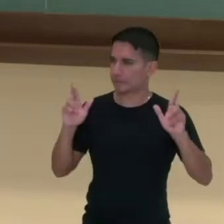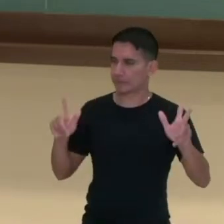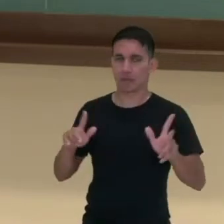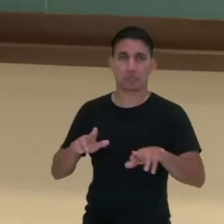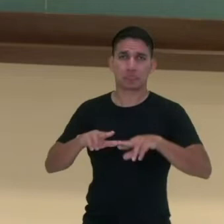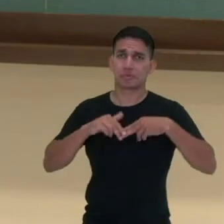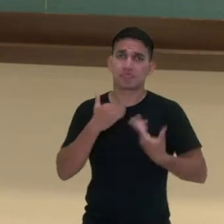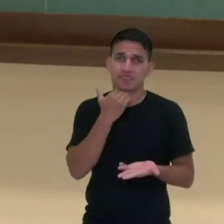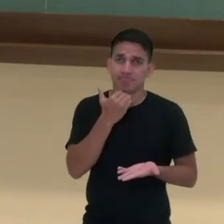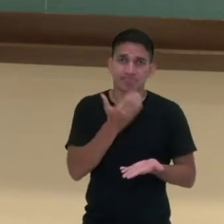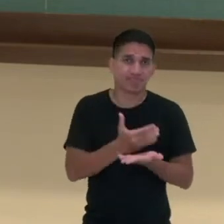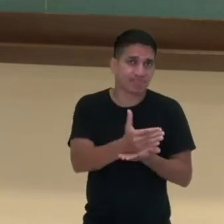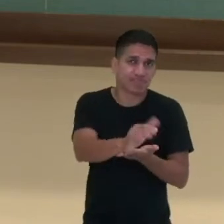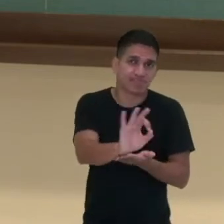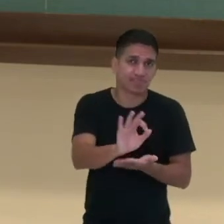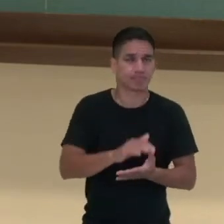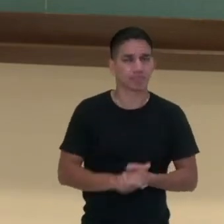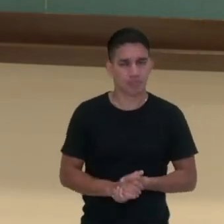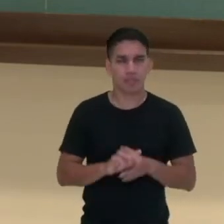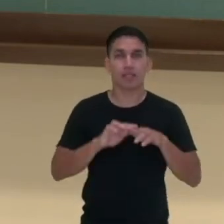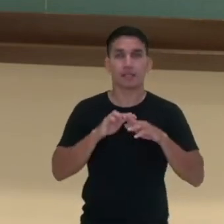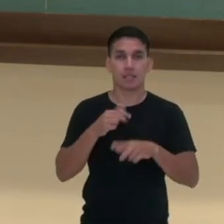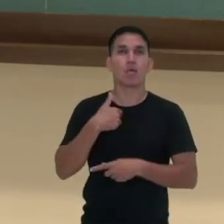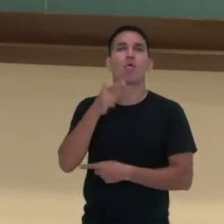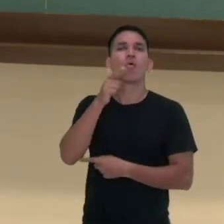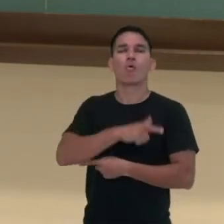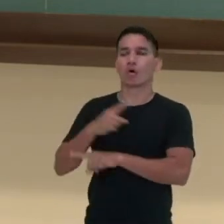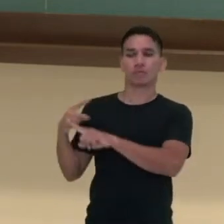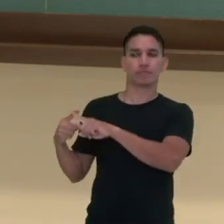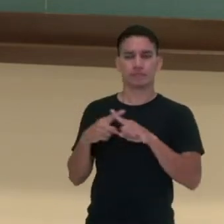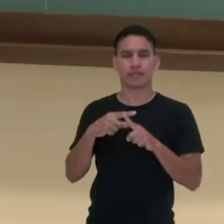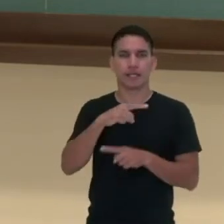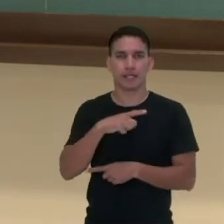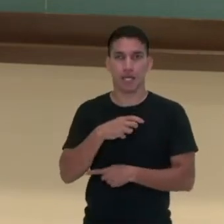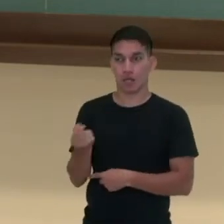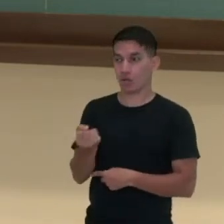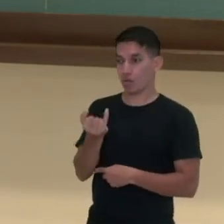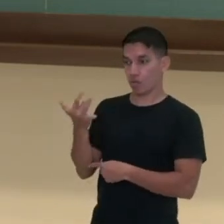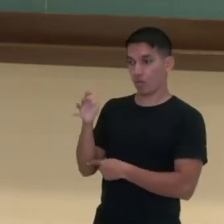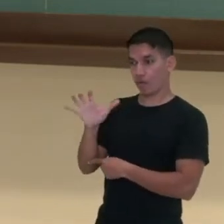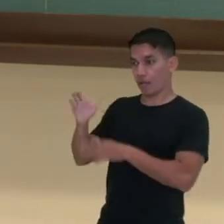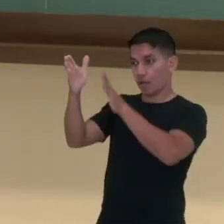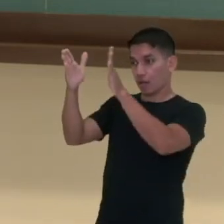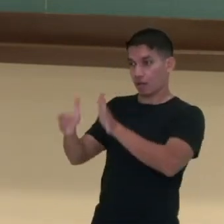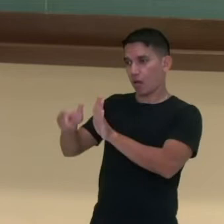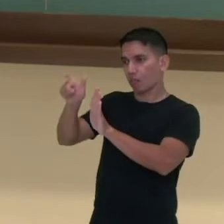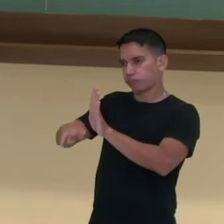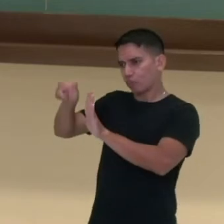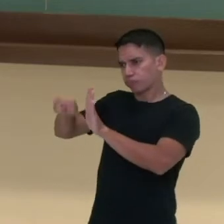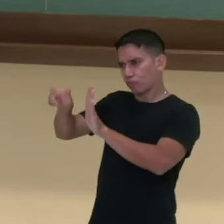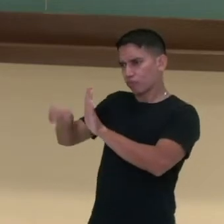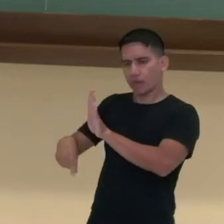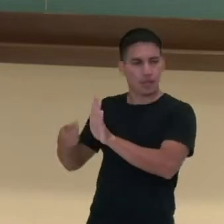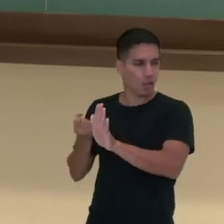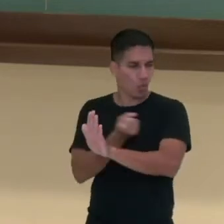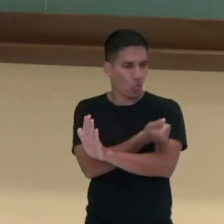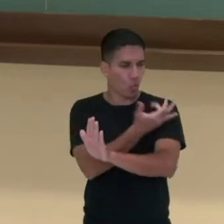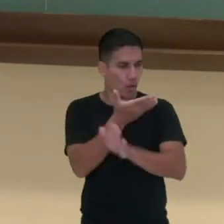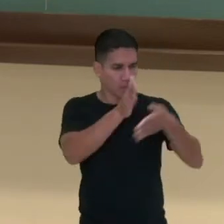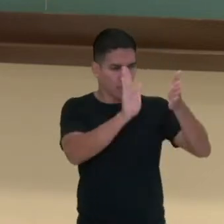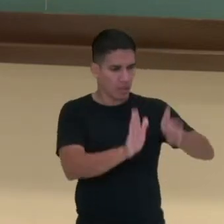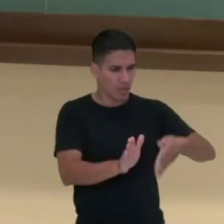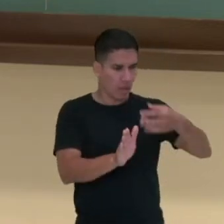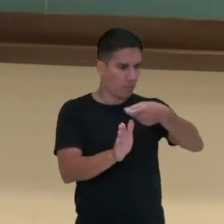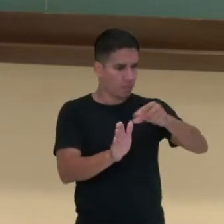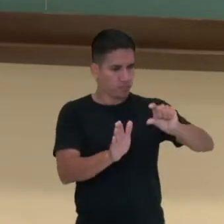cálculo. Se eu consigo multiplicar, se aqui os números de coluna e o número da linha da outra é igual e eu